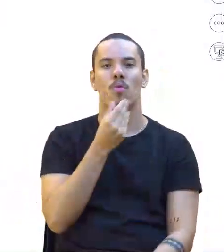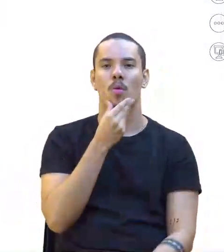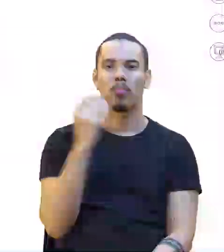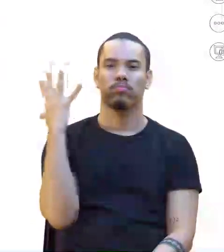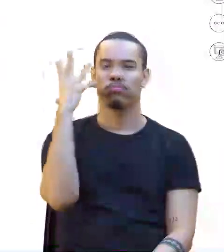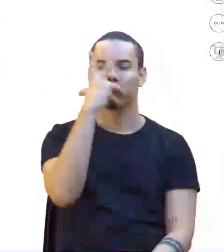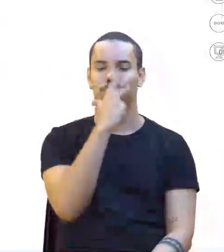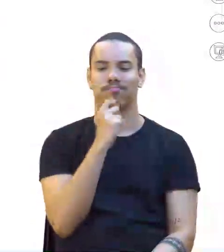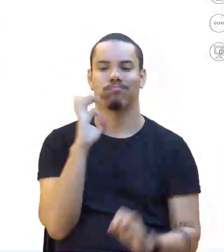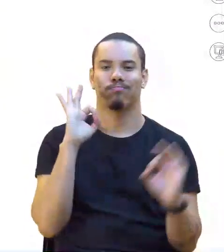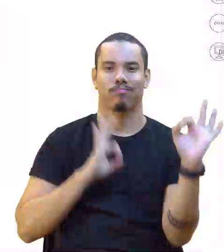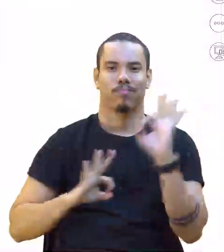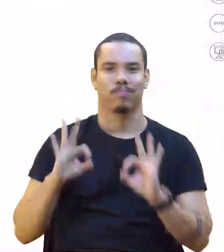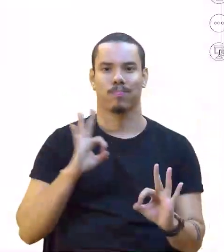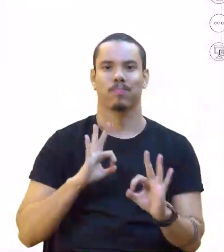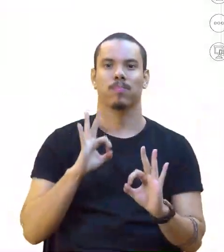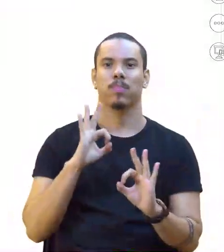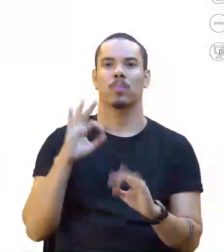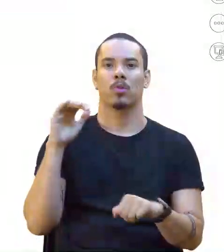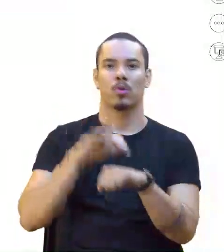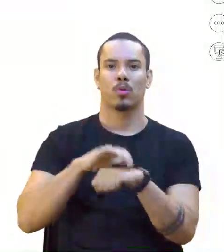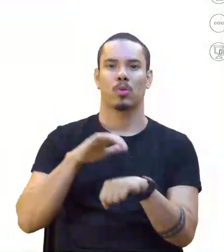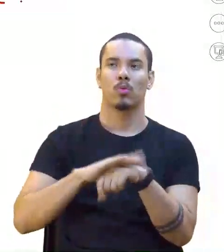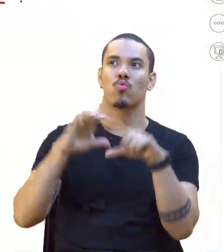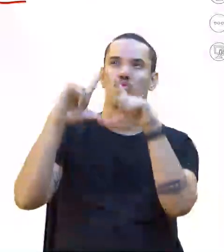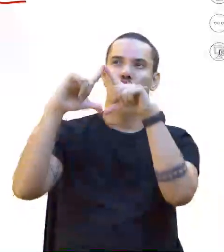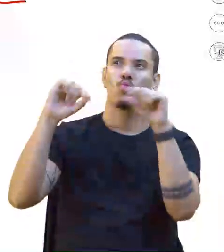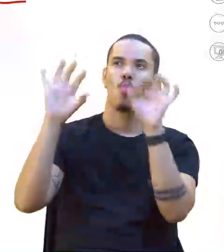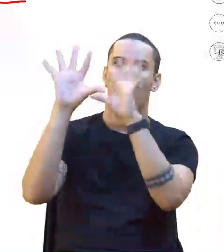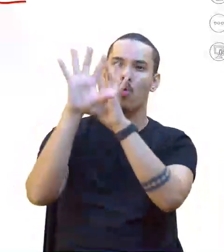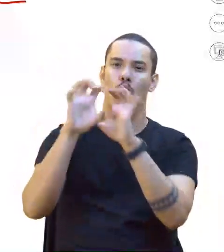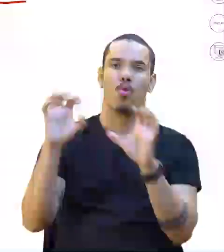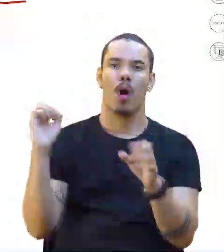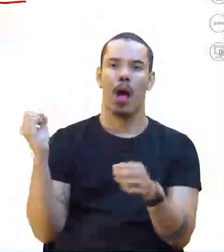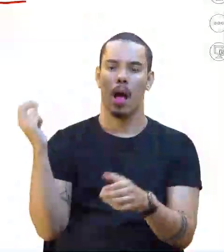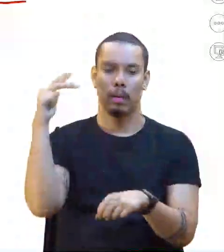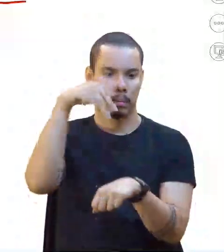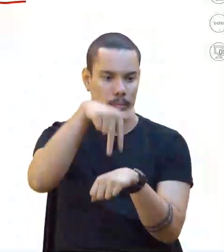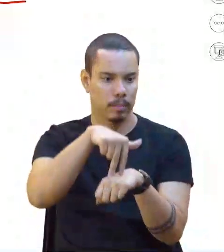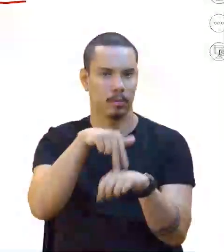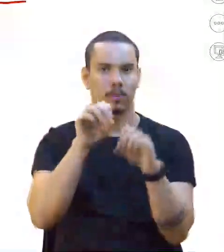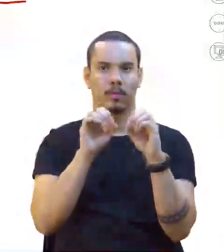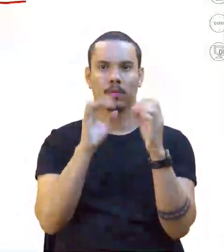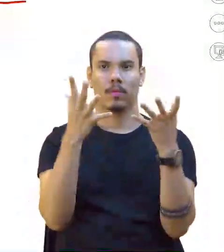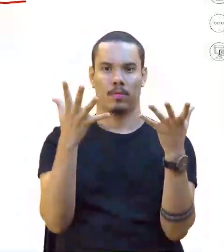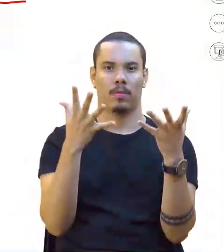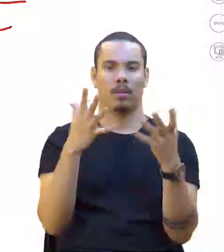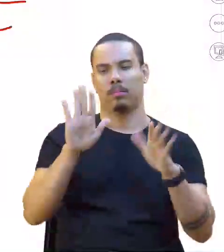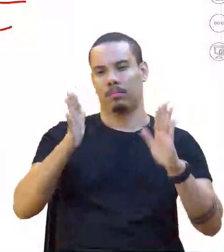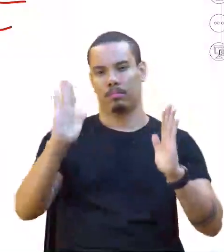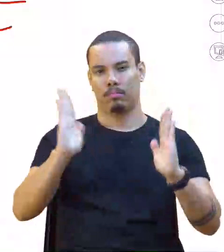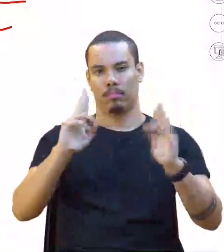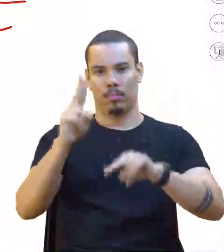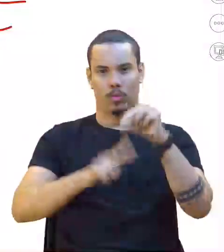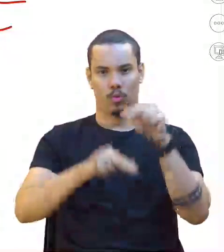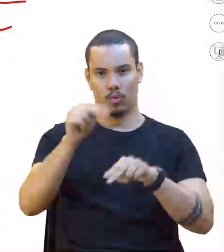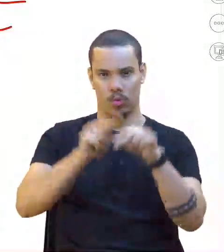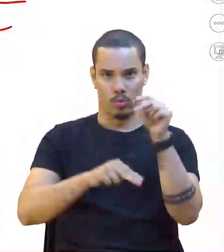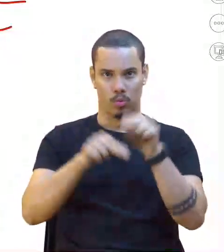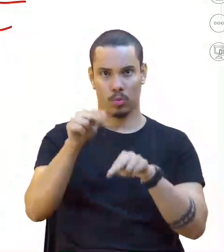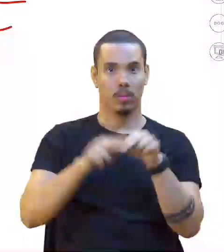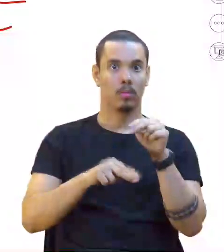nas noites de lua cheia. Normalmente ele aparece nas festividades de junho, nas comemorações dos